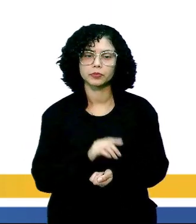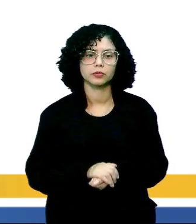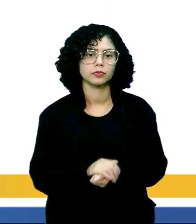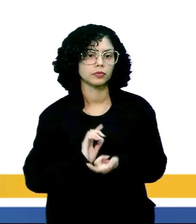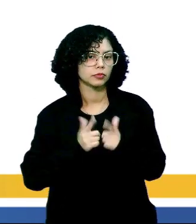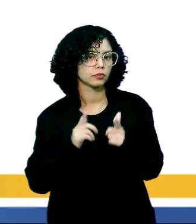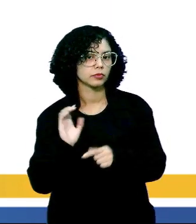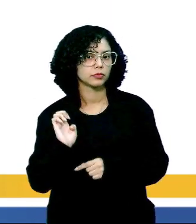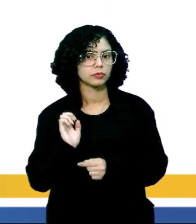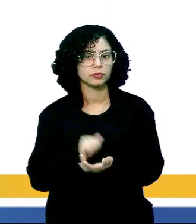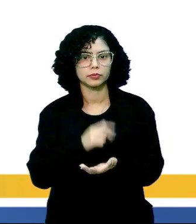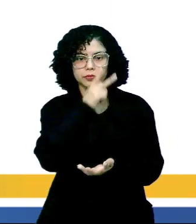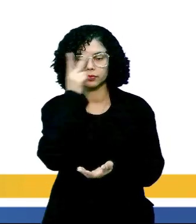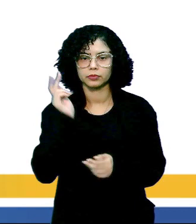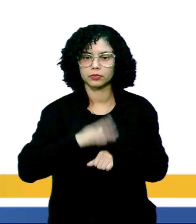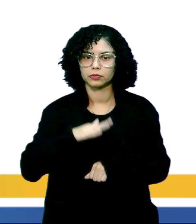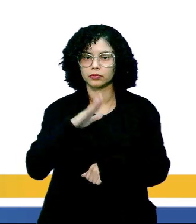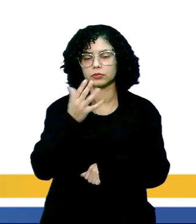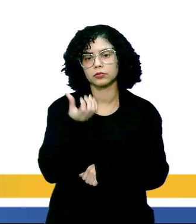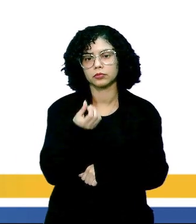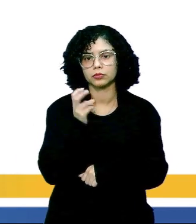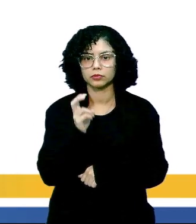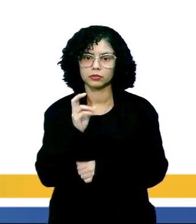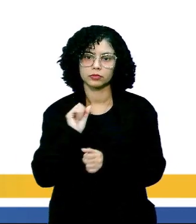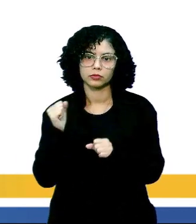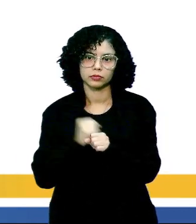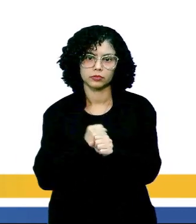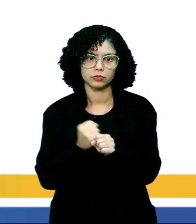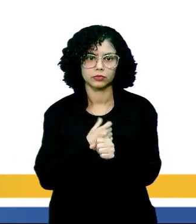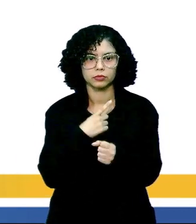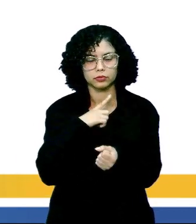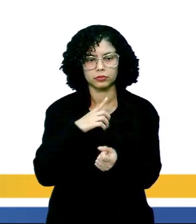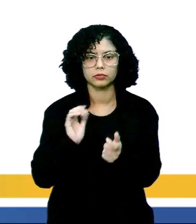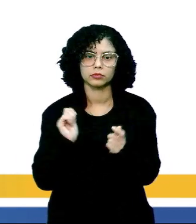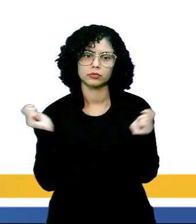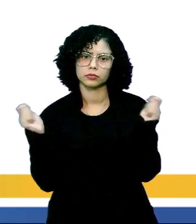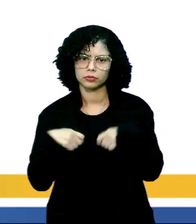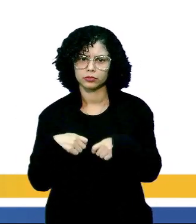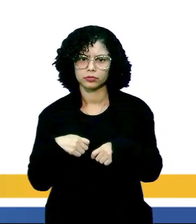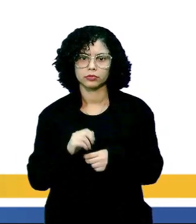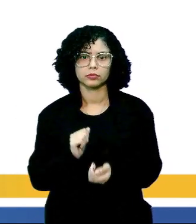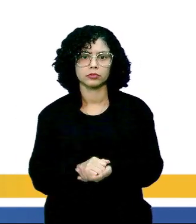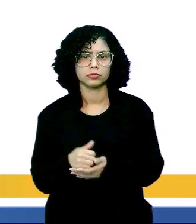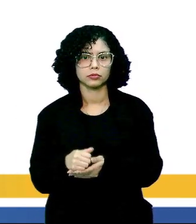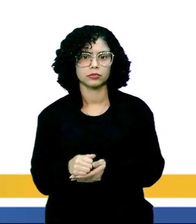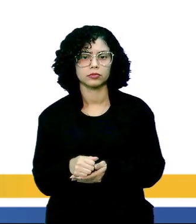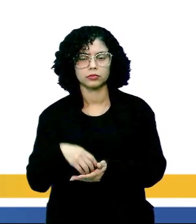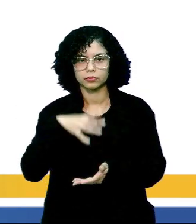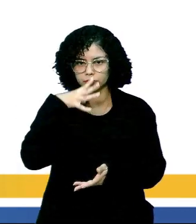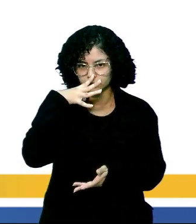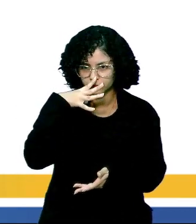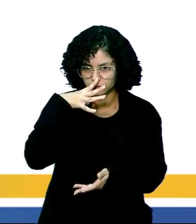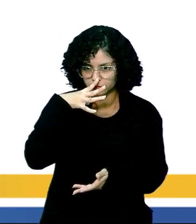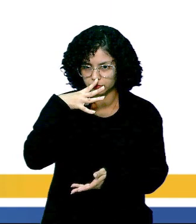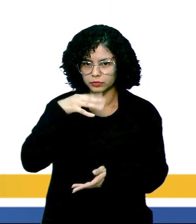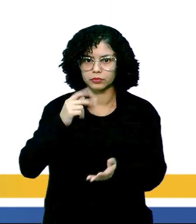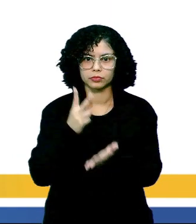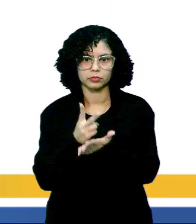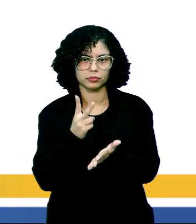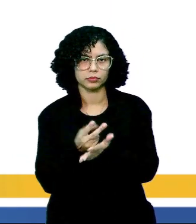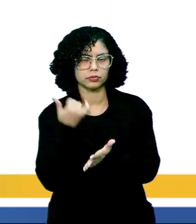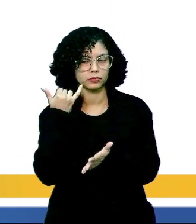E na letra E, pessoas com mais de 65 anos têm a maior probabilidade de se